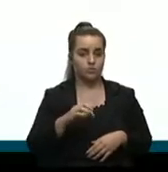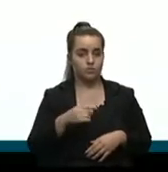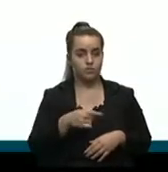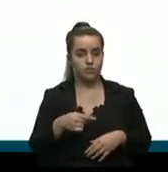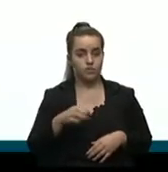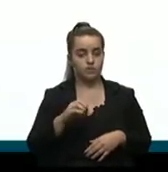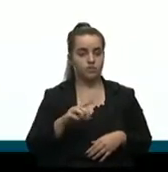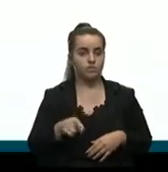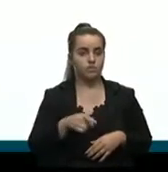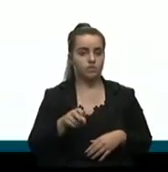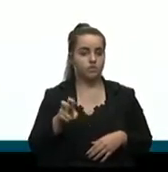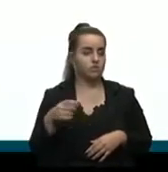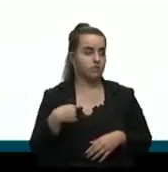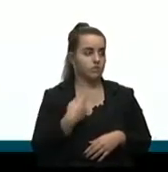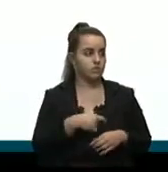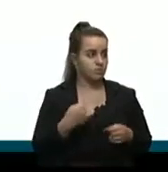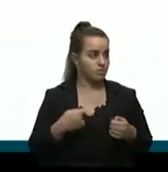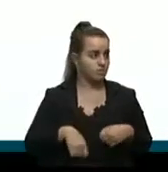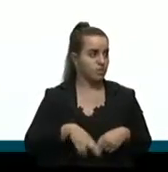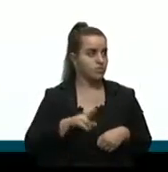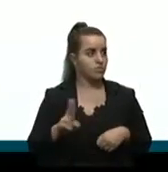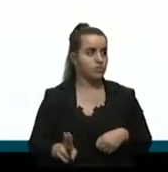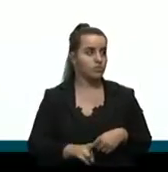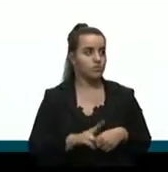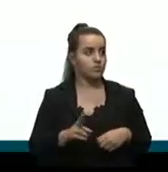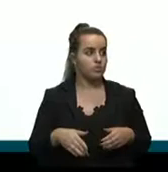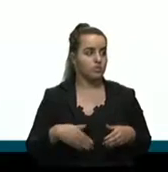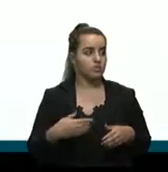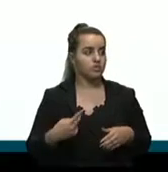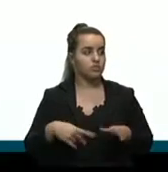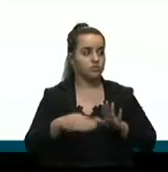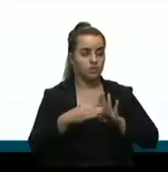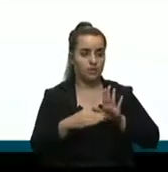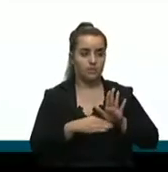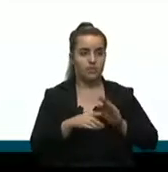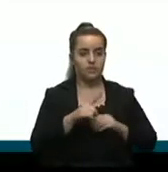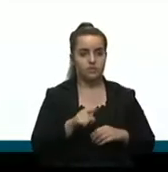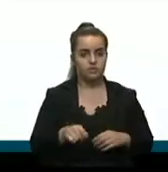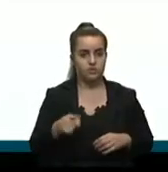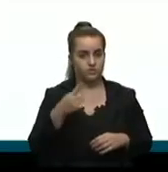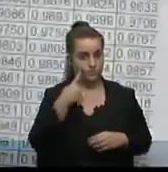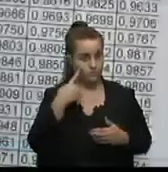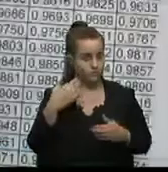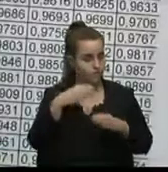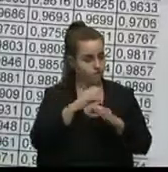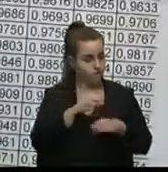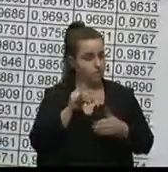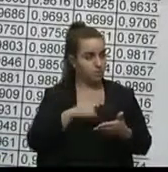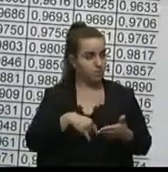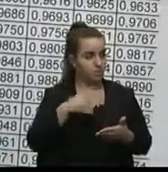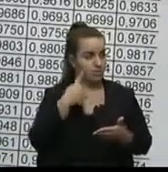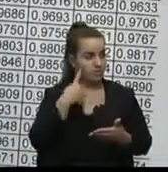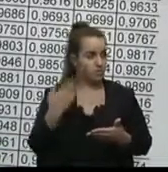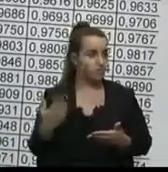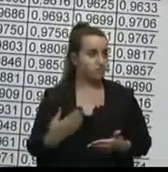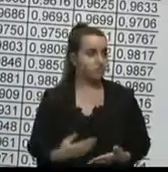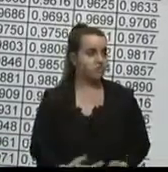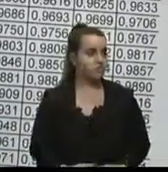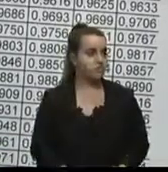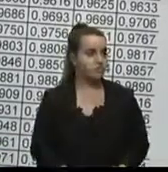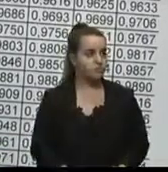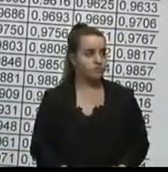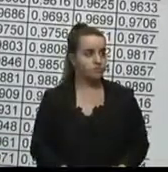0,5, nós precisamos utilizar a tabela Z. Acompanhe comigo na câmera de documentos.